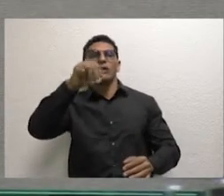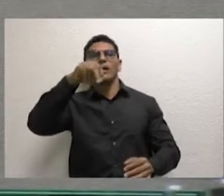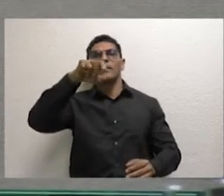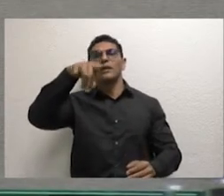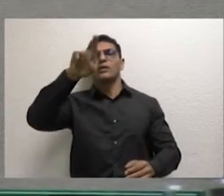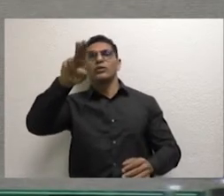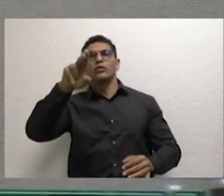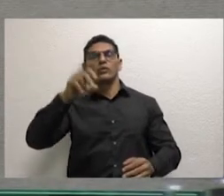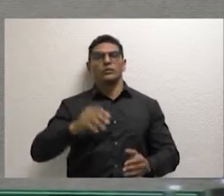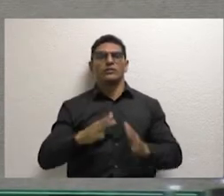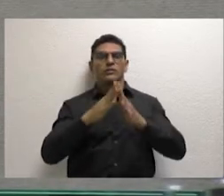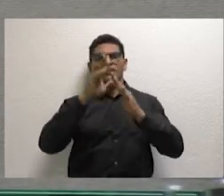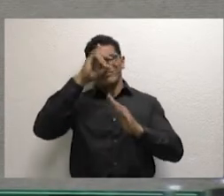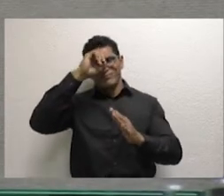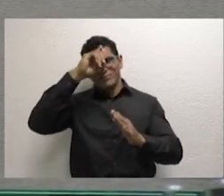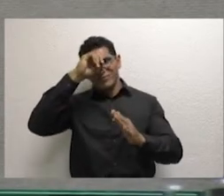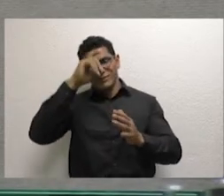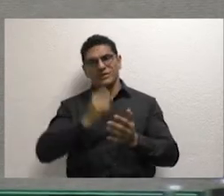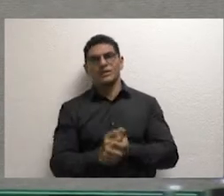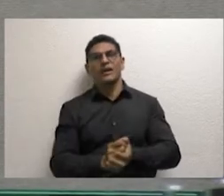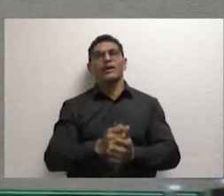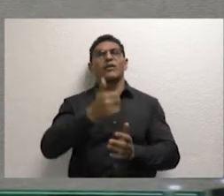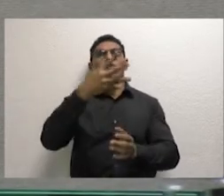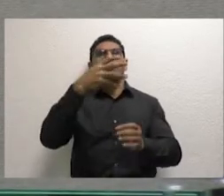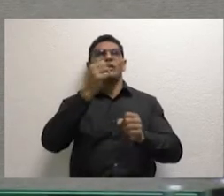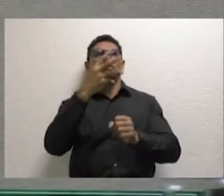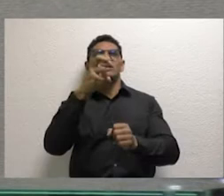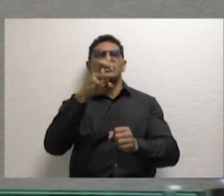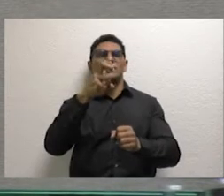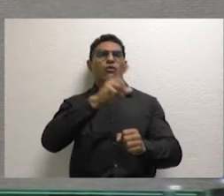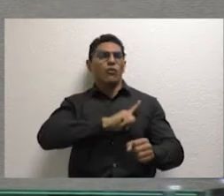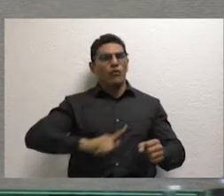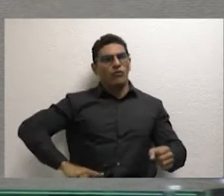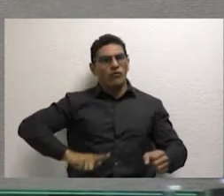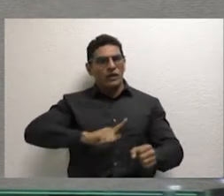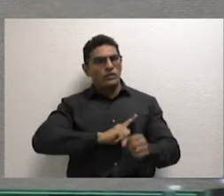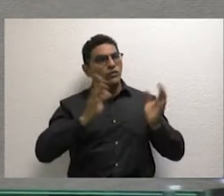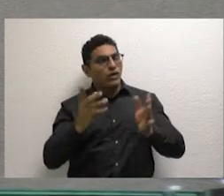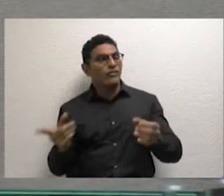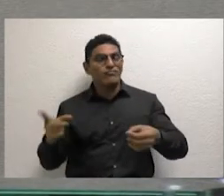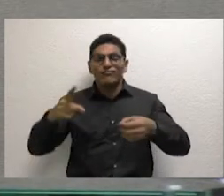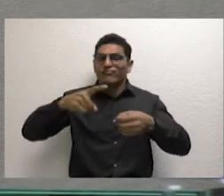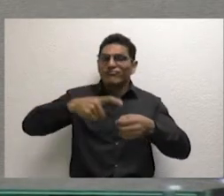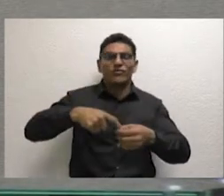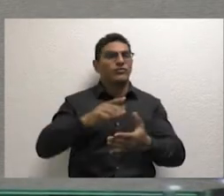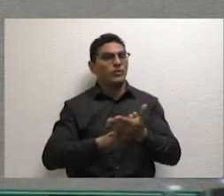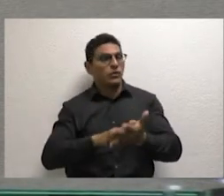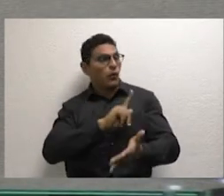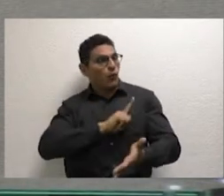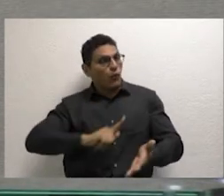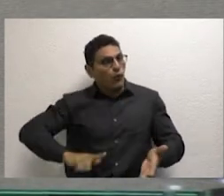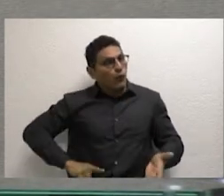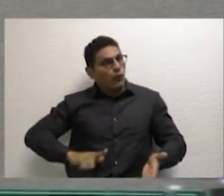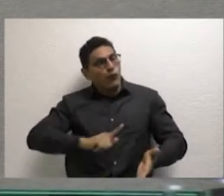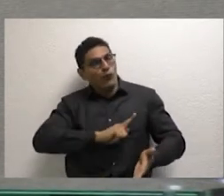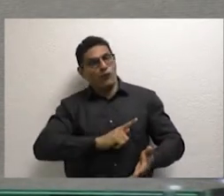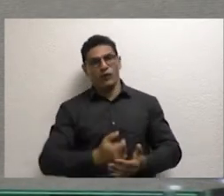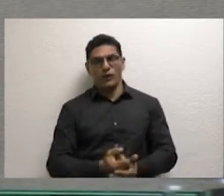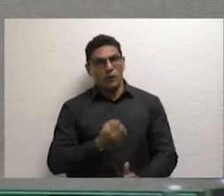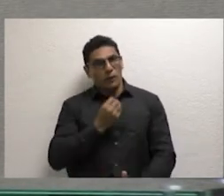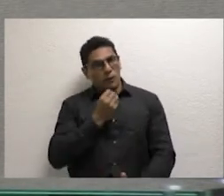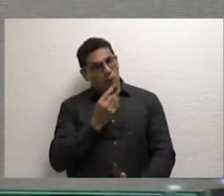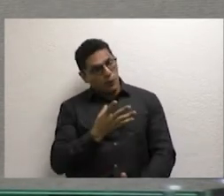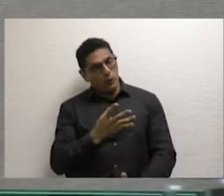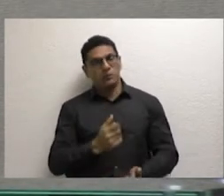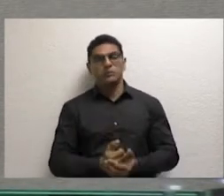quanto tempo não faz já passaram-se aí quatro ou cinco governadores e não voltou então eu acho que o governo vai bem quando